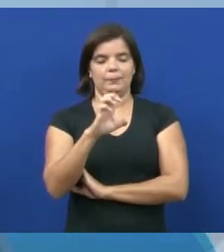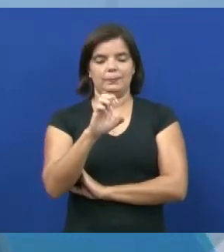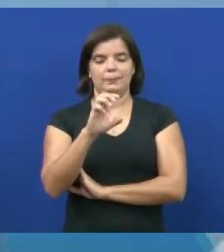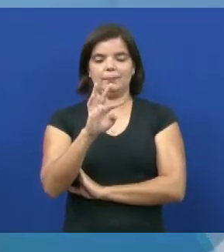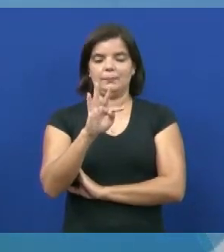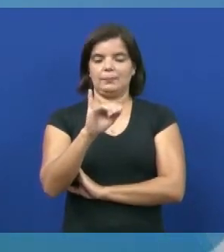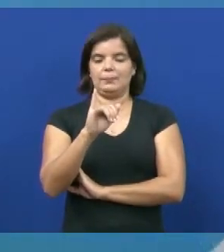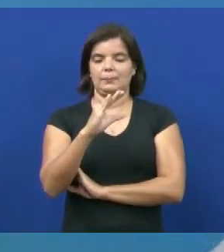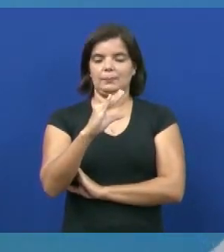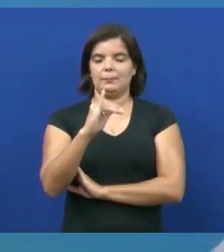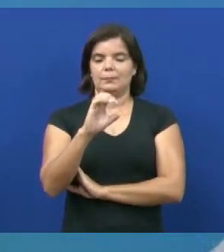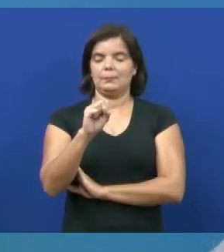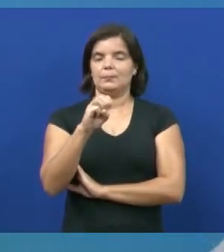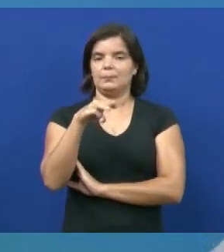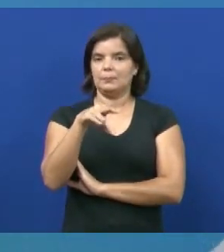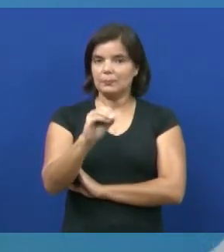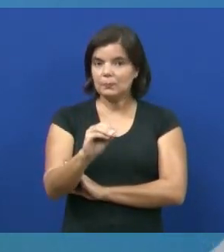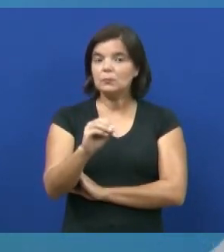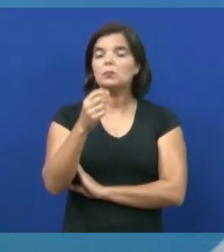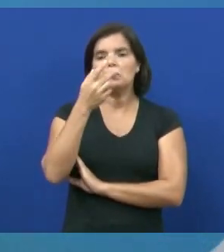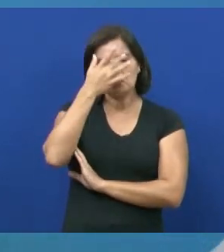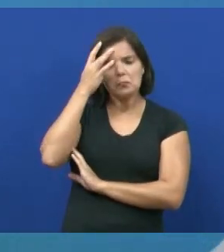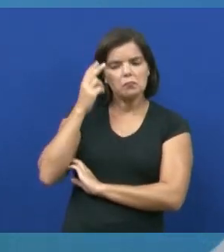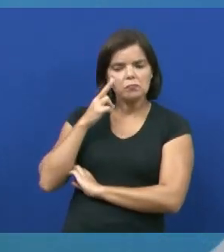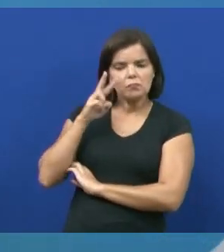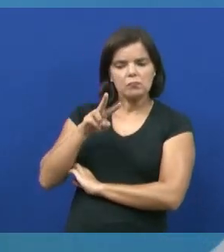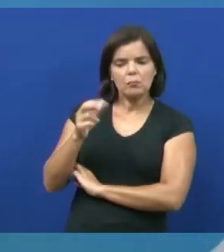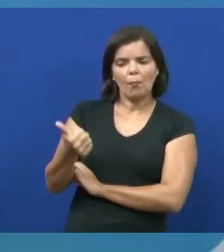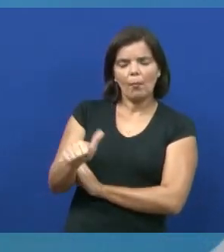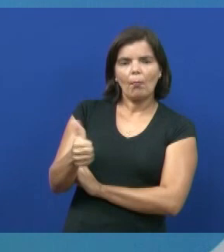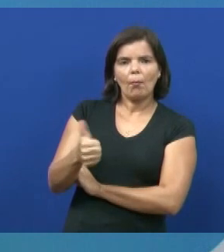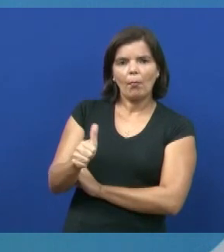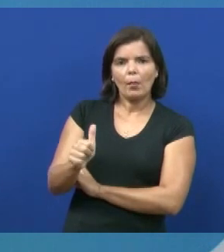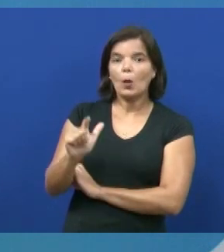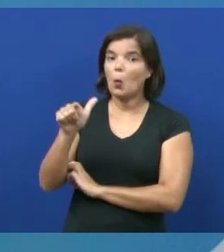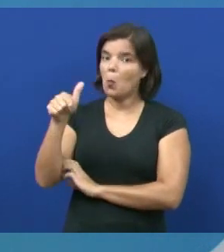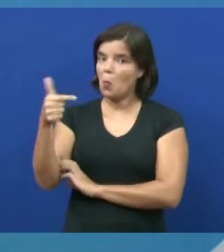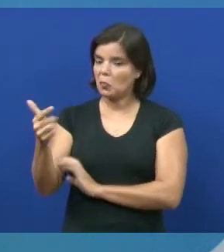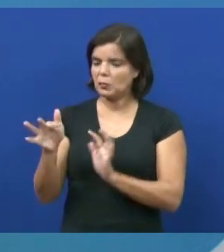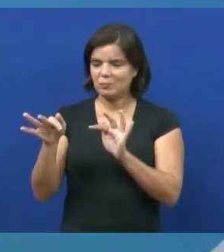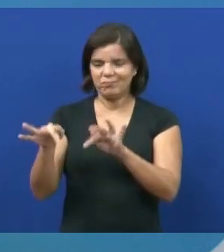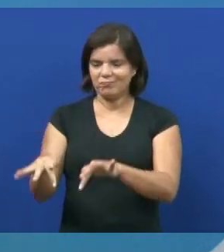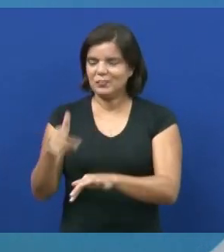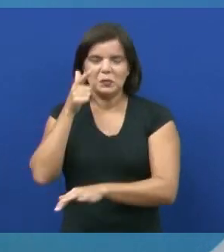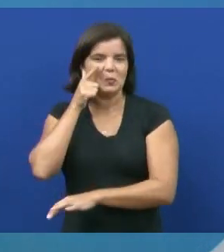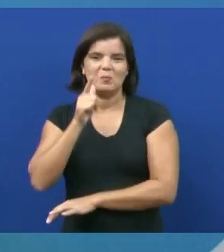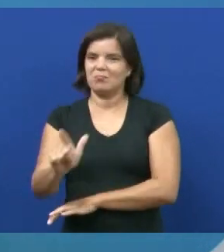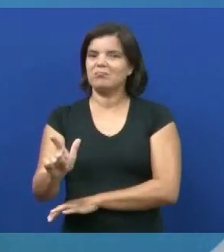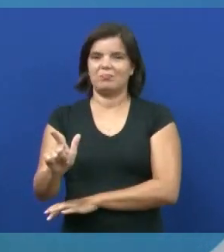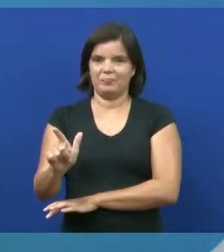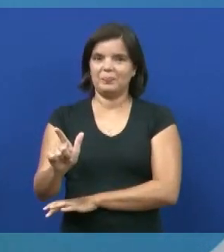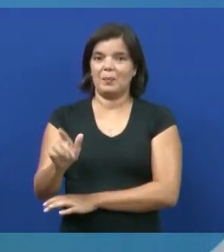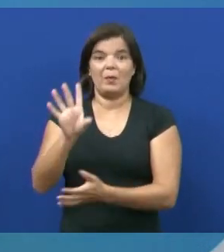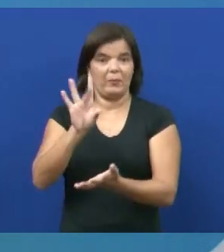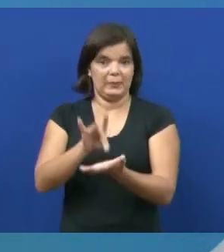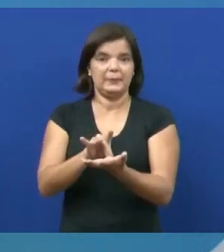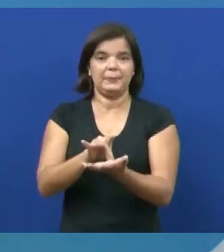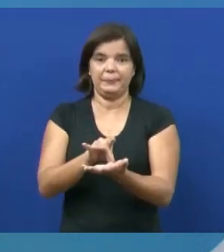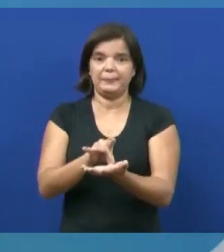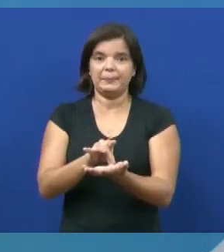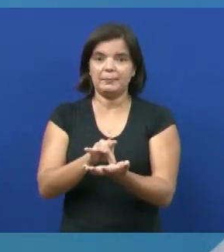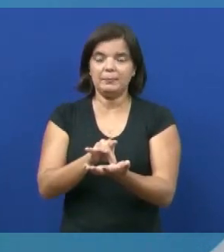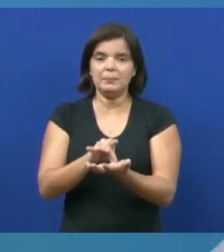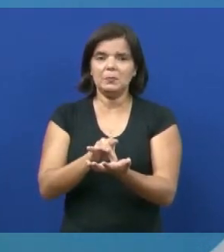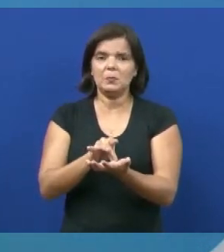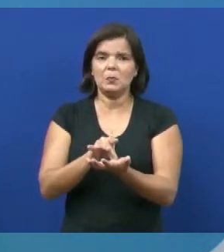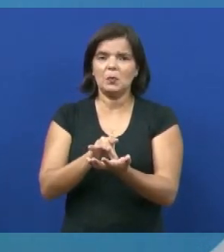ceticismo, alguns observam e avaliam, outros concluem que não dá para alcançar a verdade.